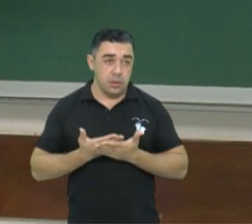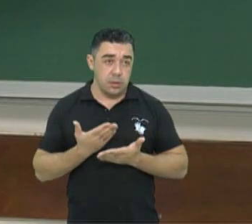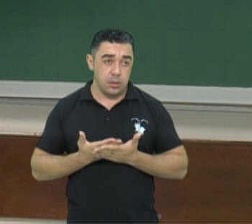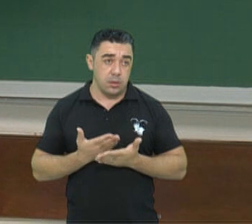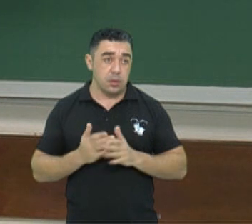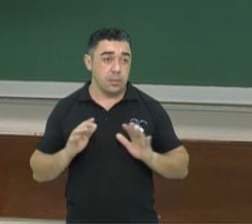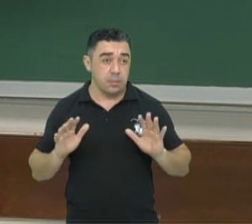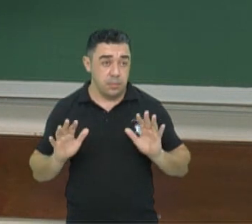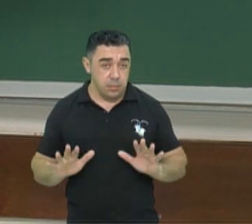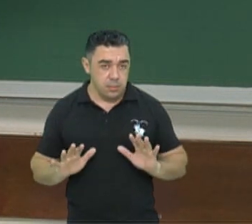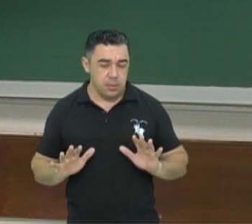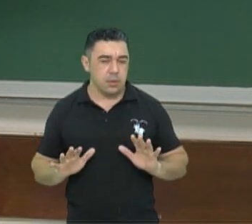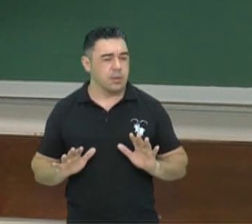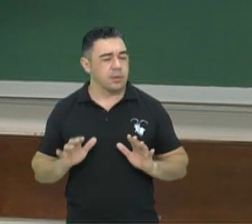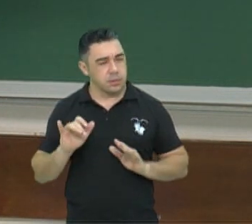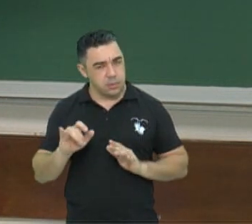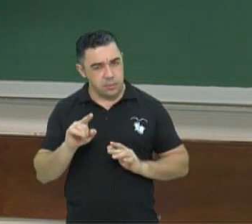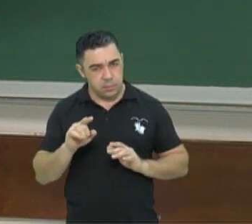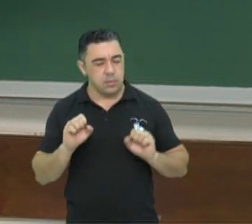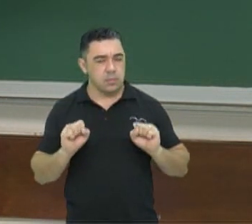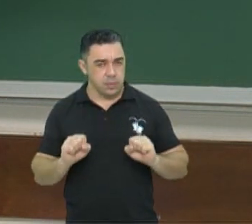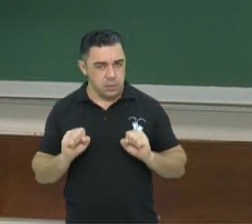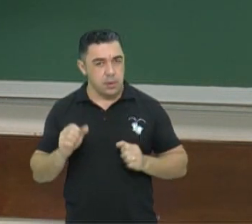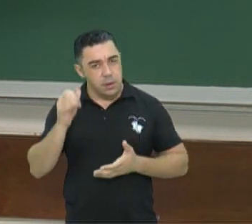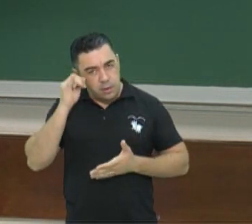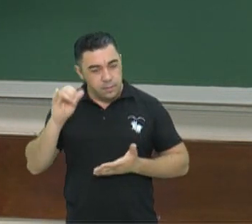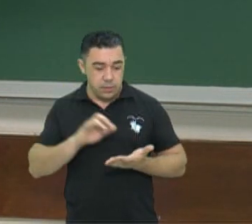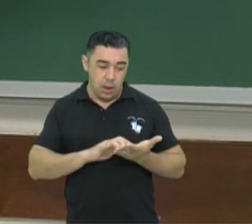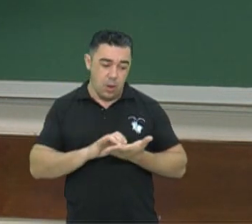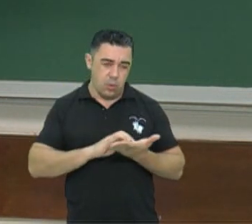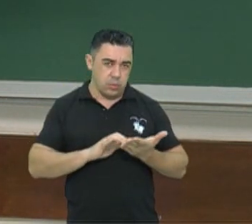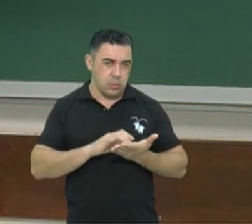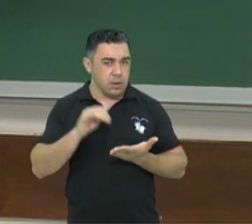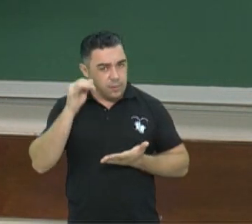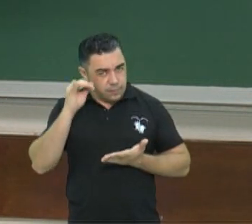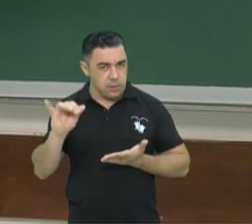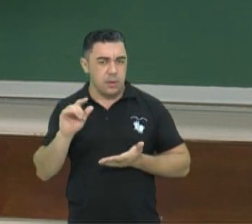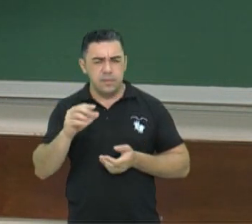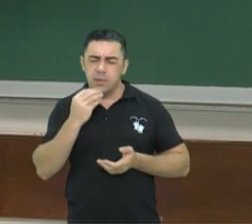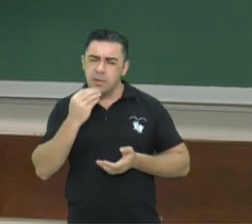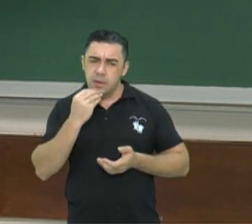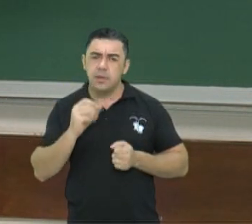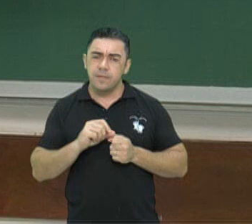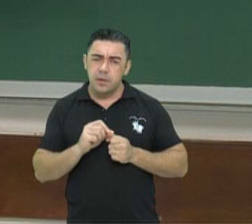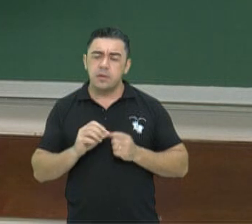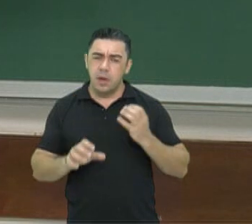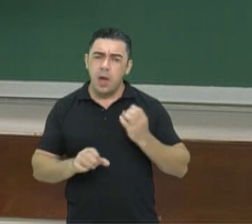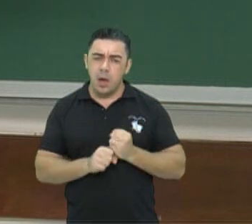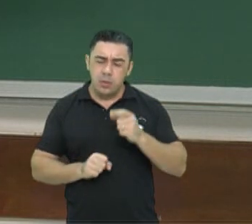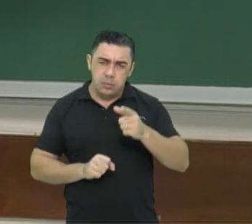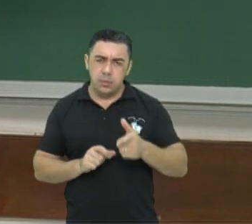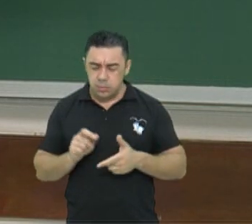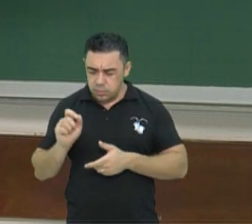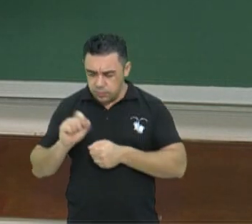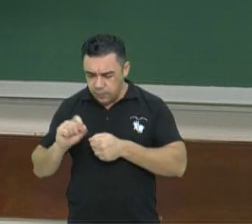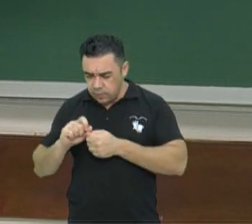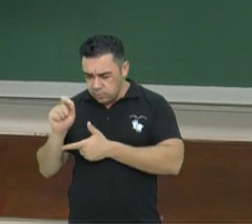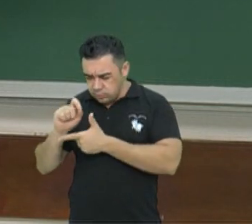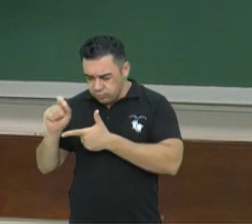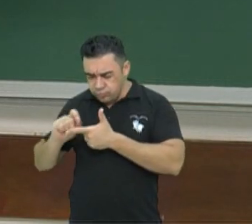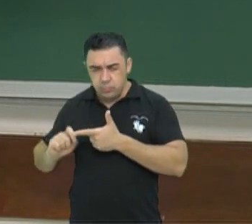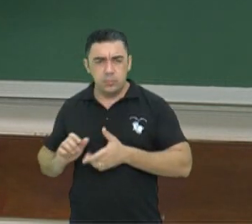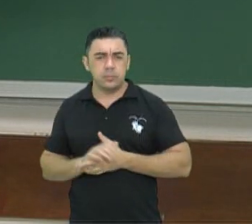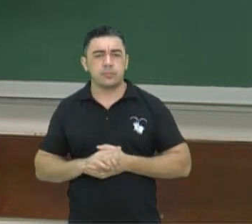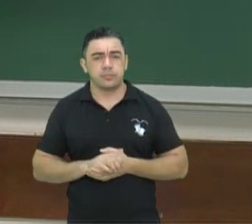estudando, mas se puder, né, evite a calculadora e faça esse cálculo aí do ladinho no seu